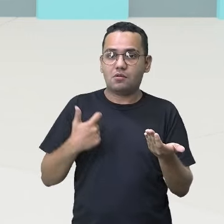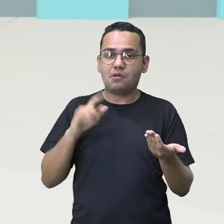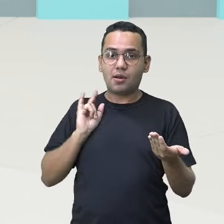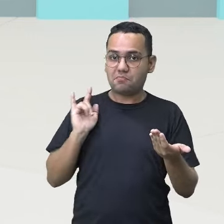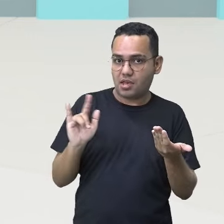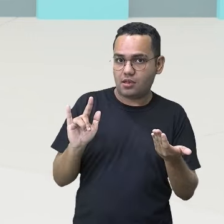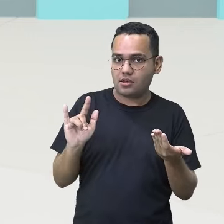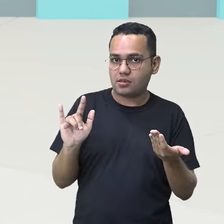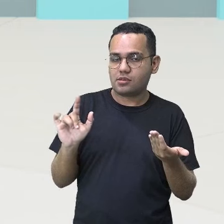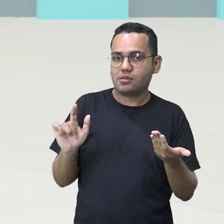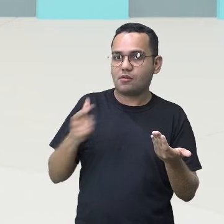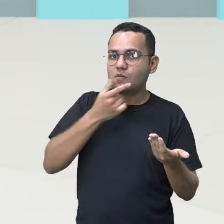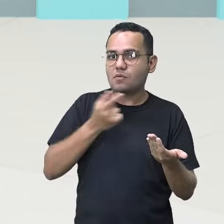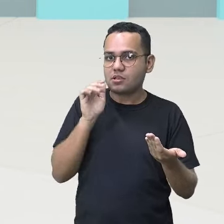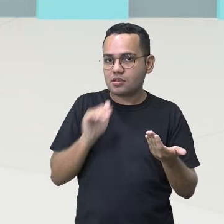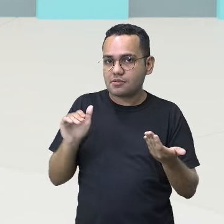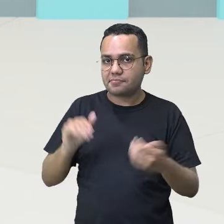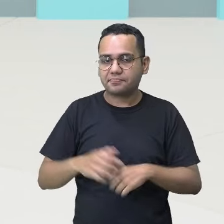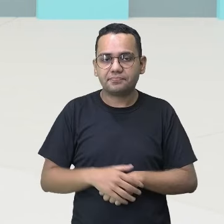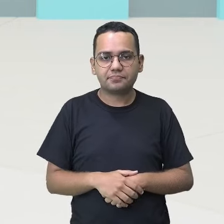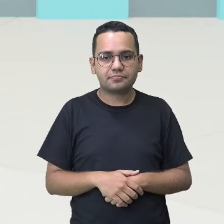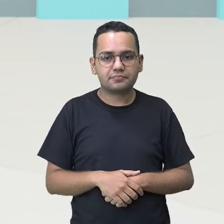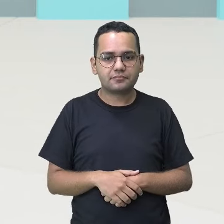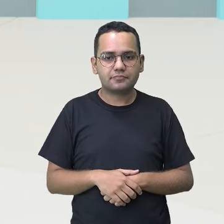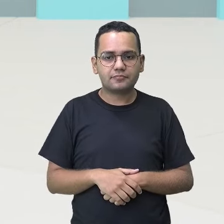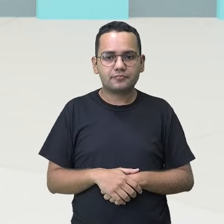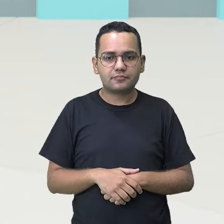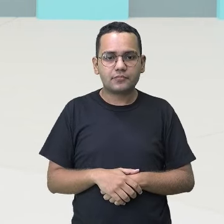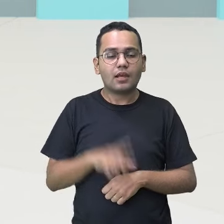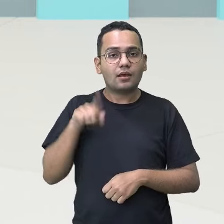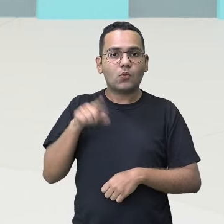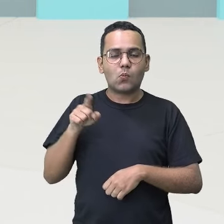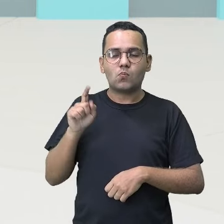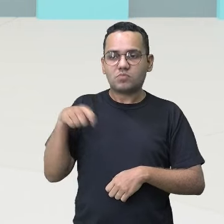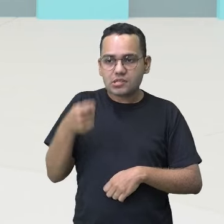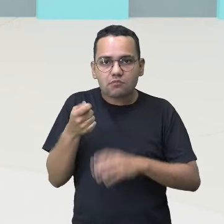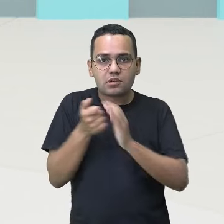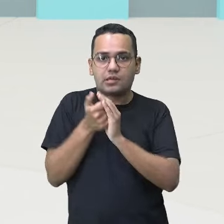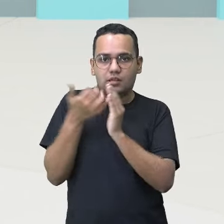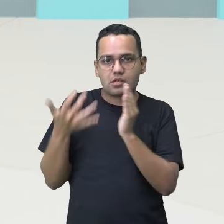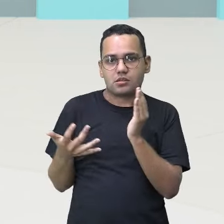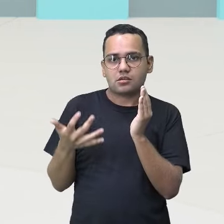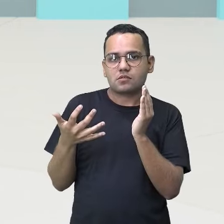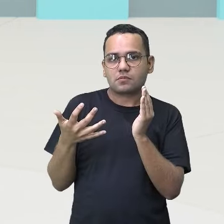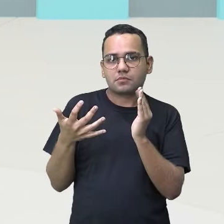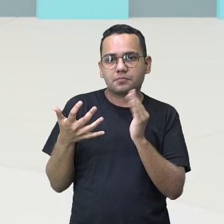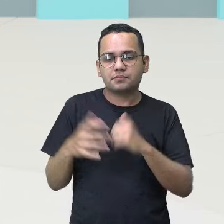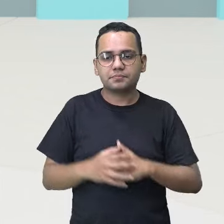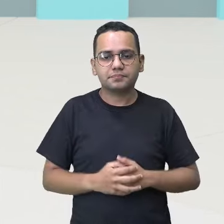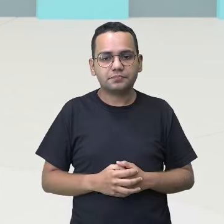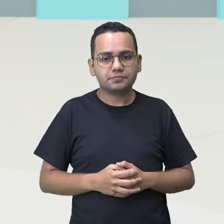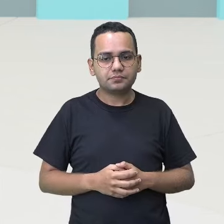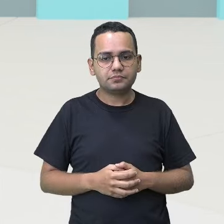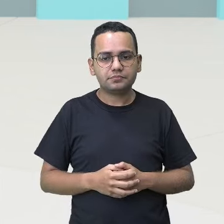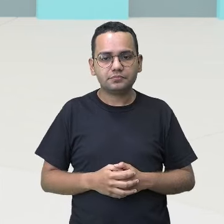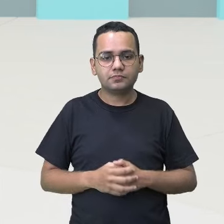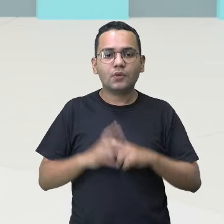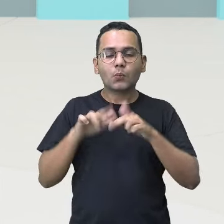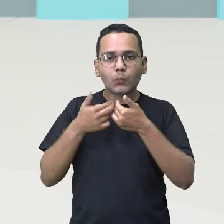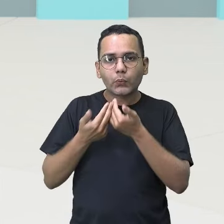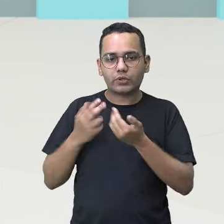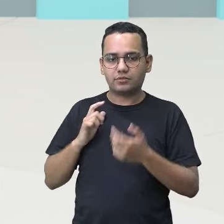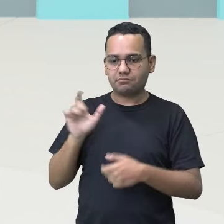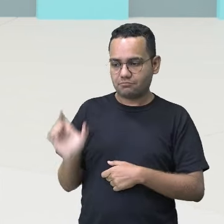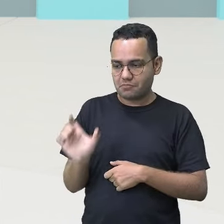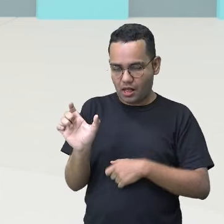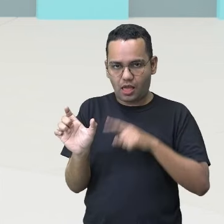então perceba que o menino está recebendo uma característica beleza é por isso que essa construção destacada aí